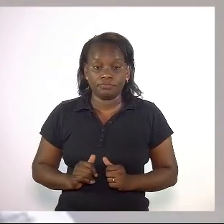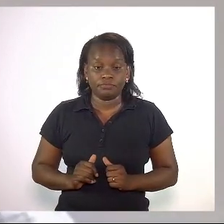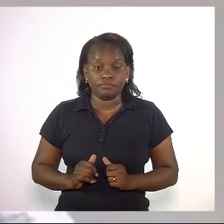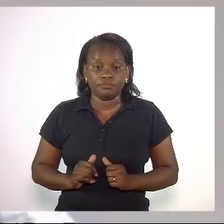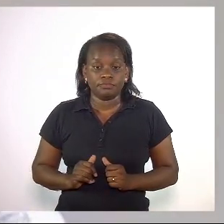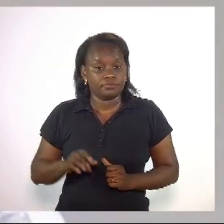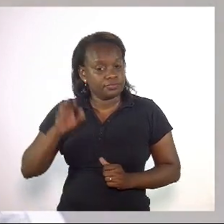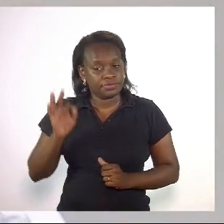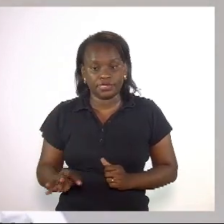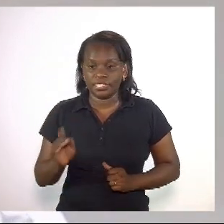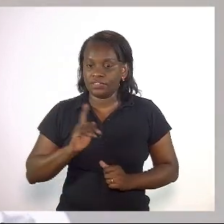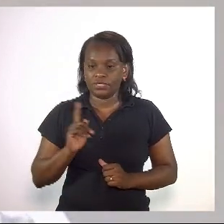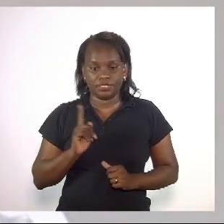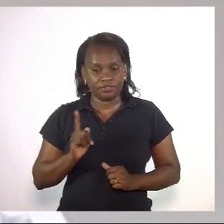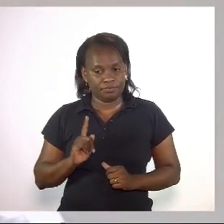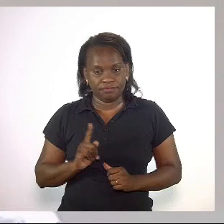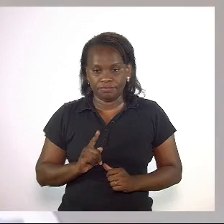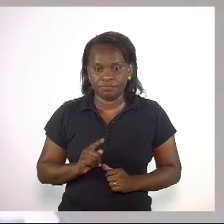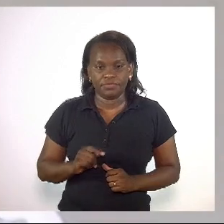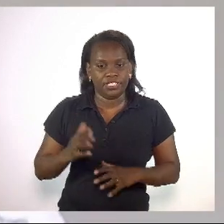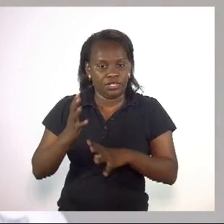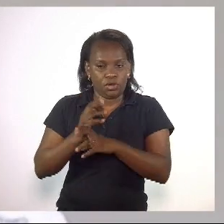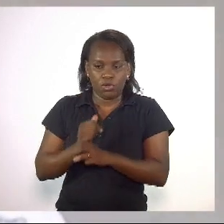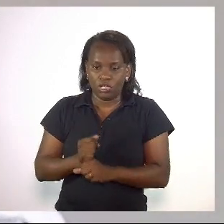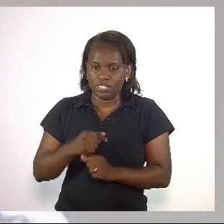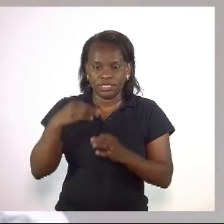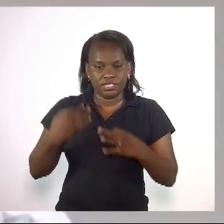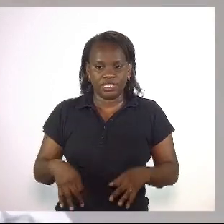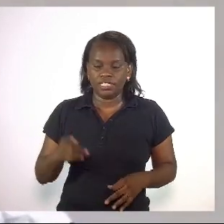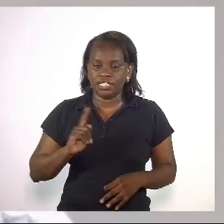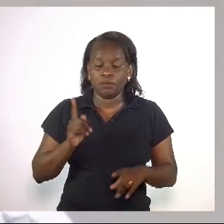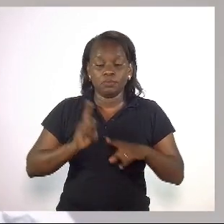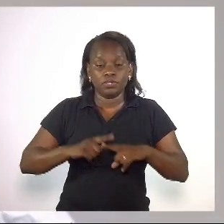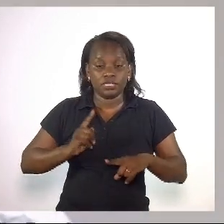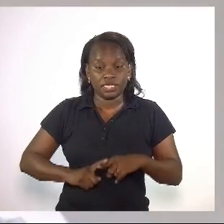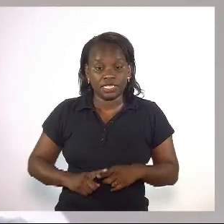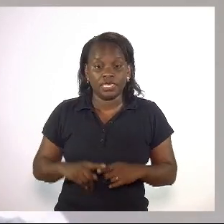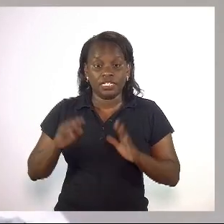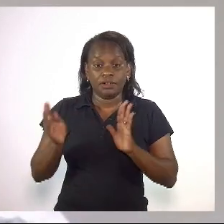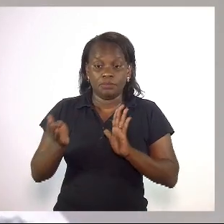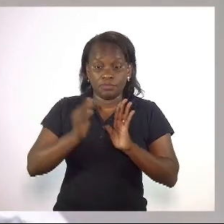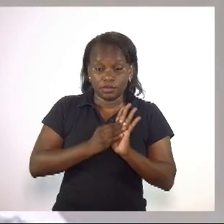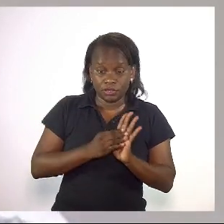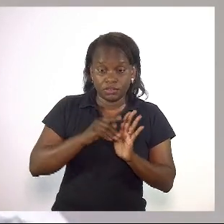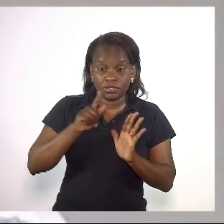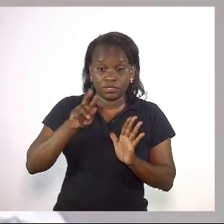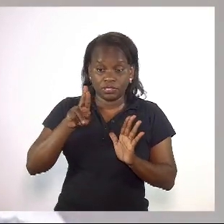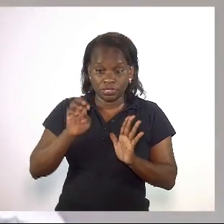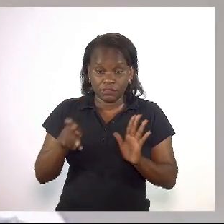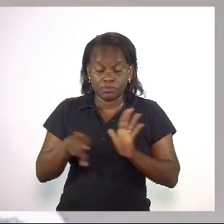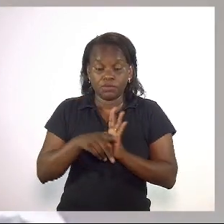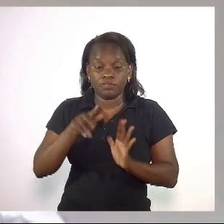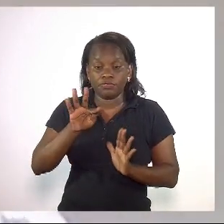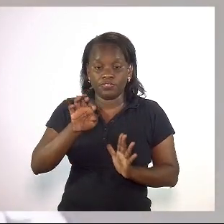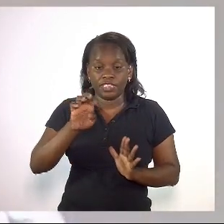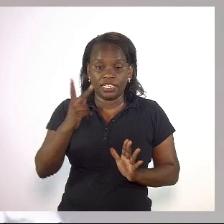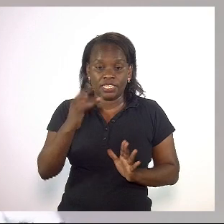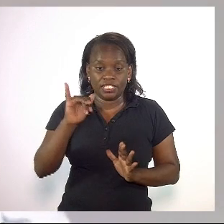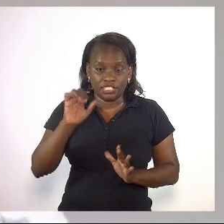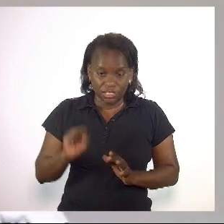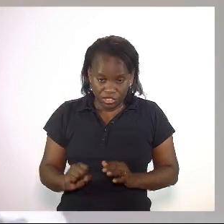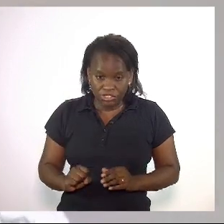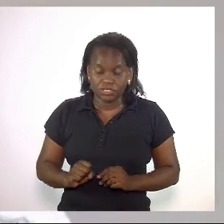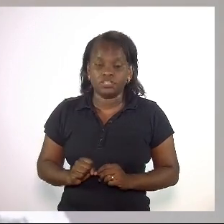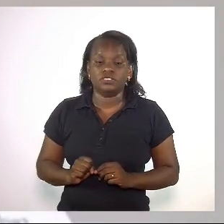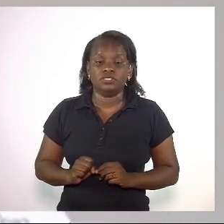não está correta, nós entendemos que a conta do tribunal não está correta, uma vez que é aplicável o ADREA no FEIS. Uma vez que é aplicável o ADREA